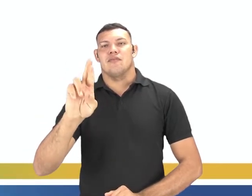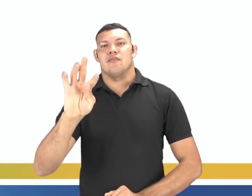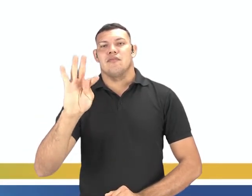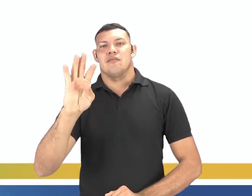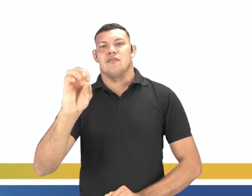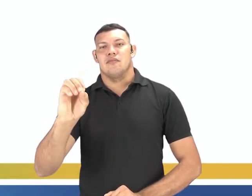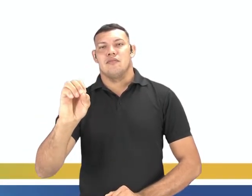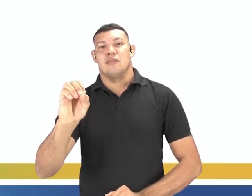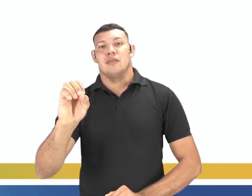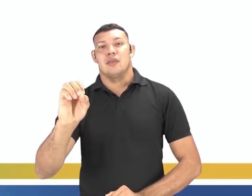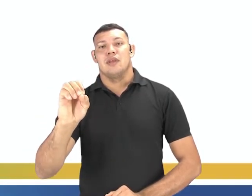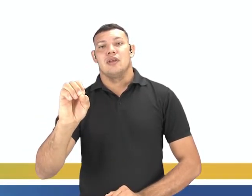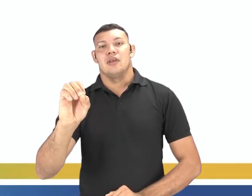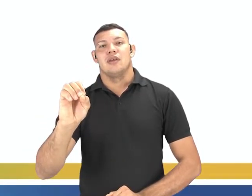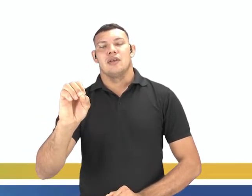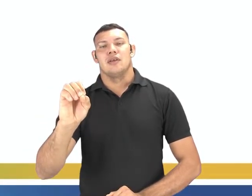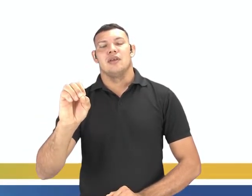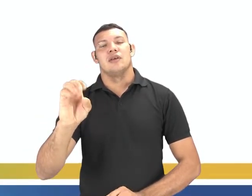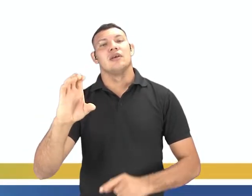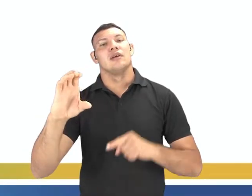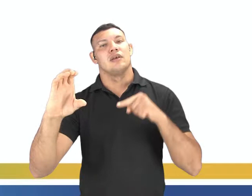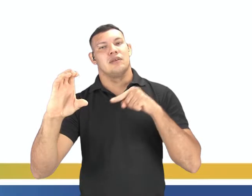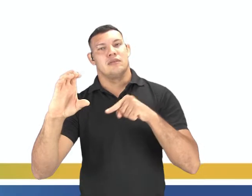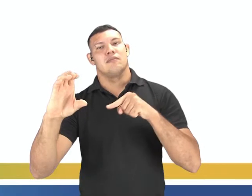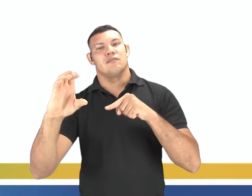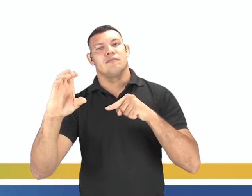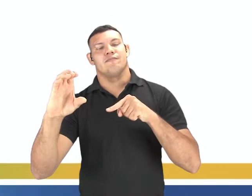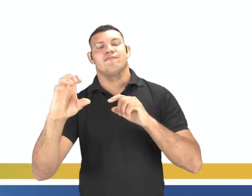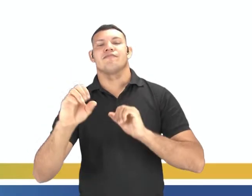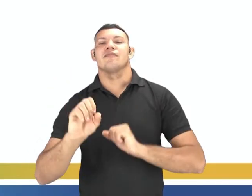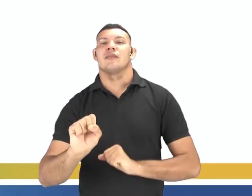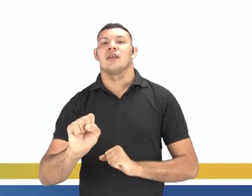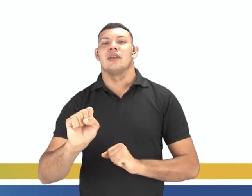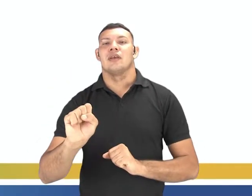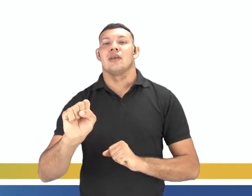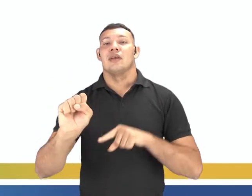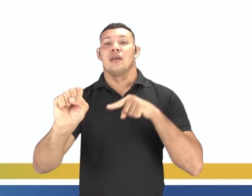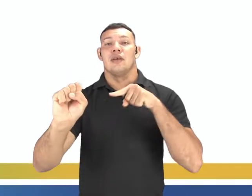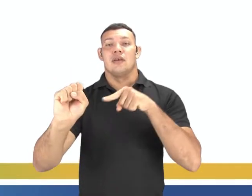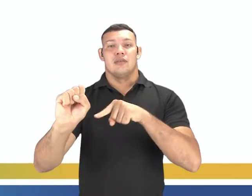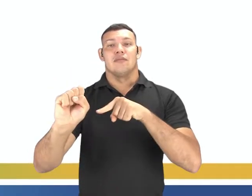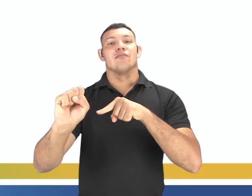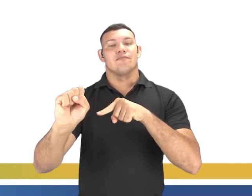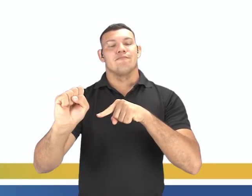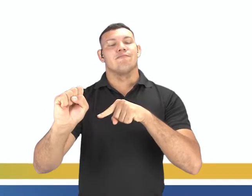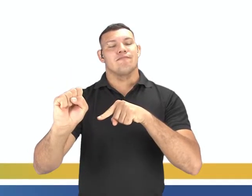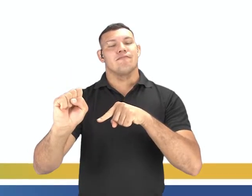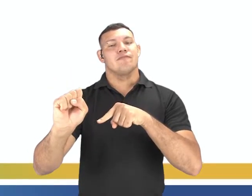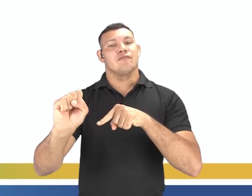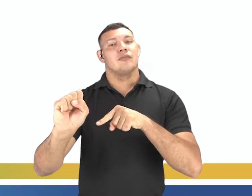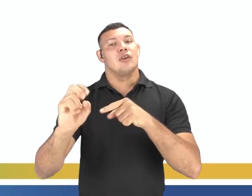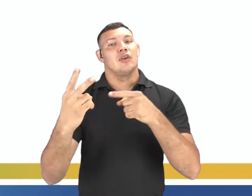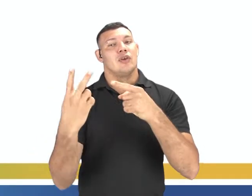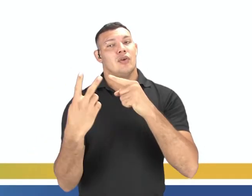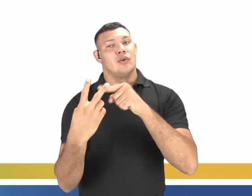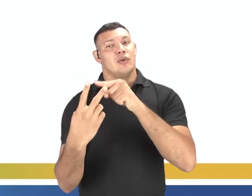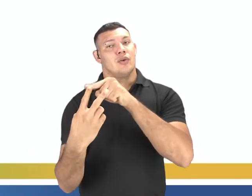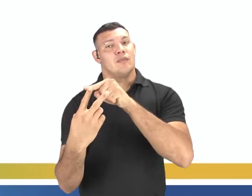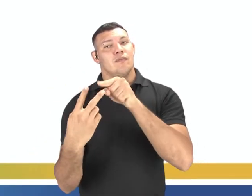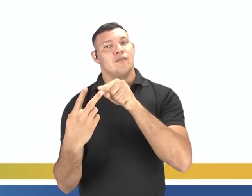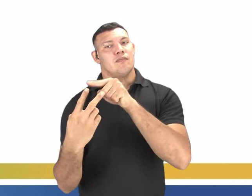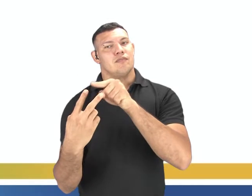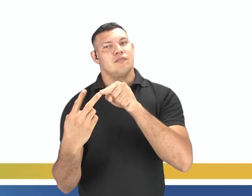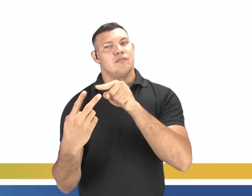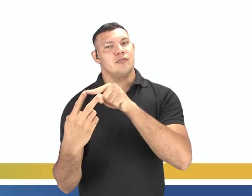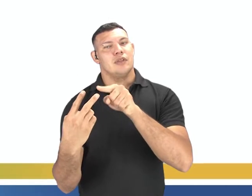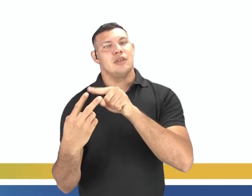tenho concerto escrito com C e eu tenho concerto escrito com um S.